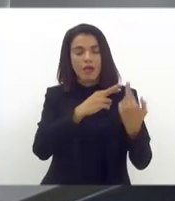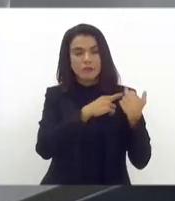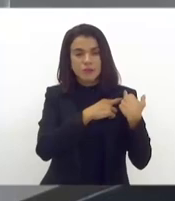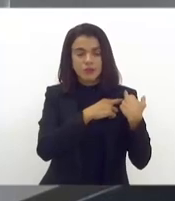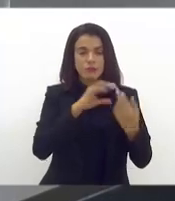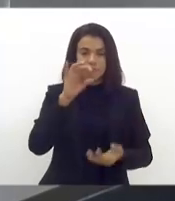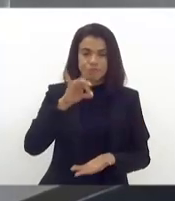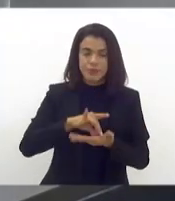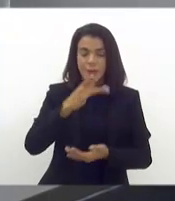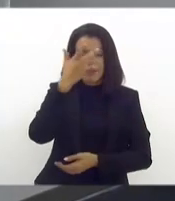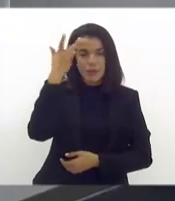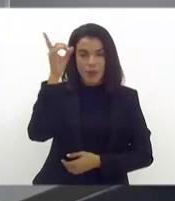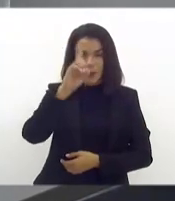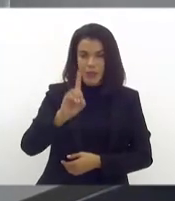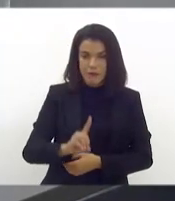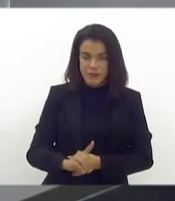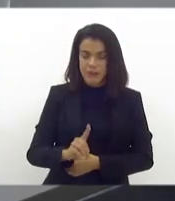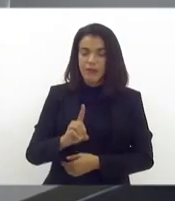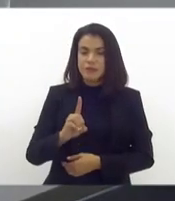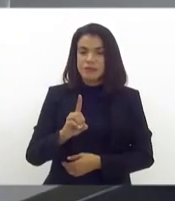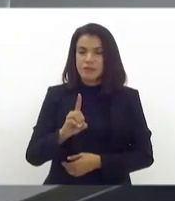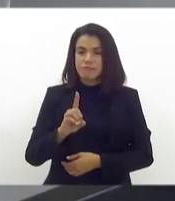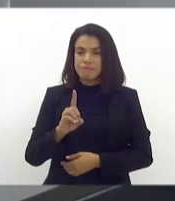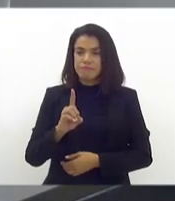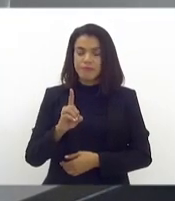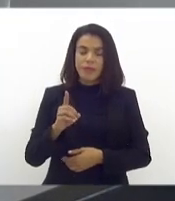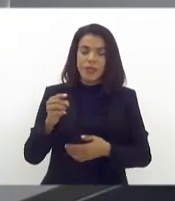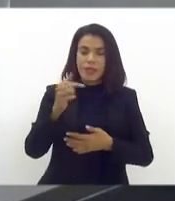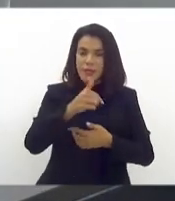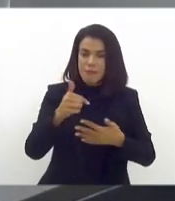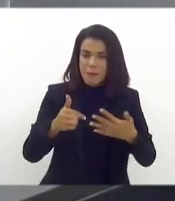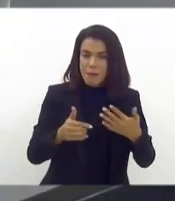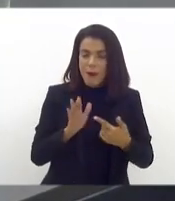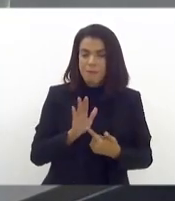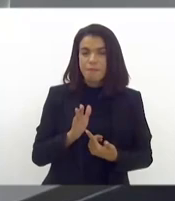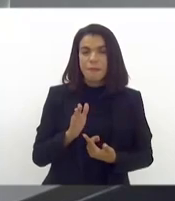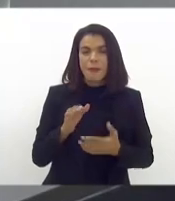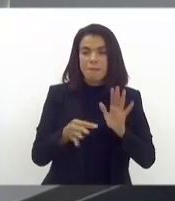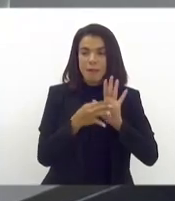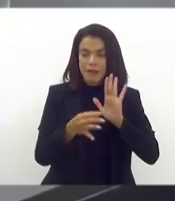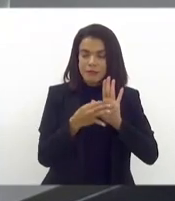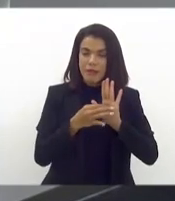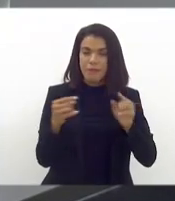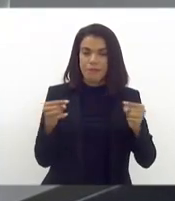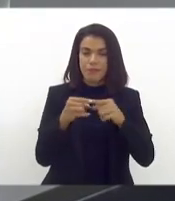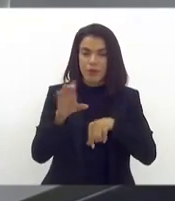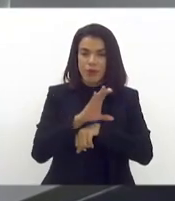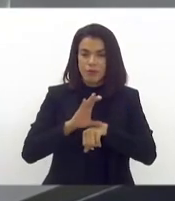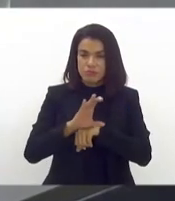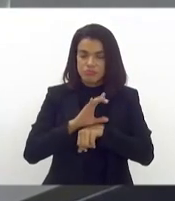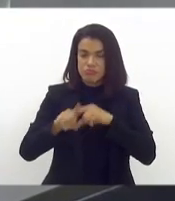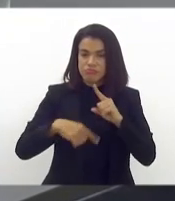pessoa com deficiência, na forma em que menciona. Parecer é pela constitucionalidade